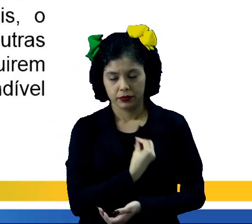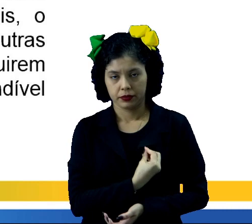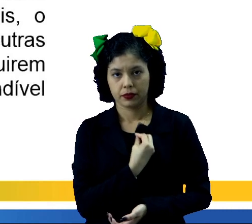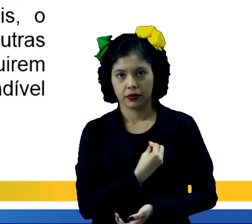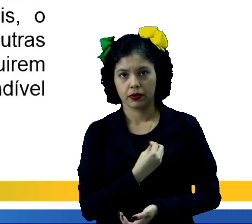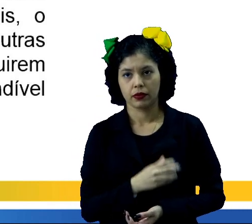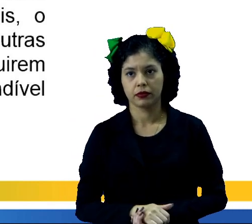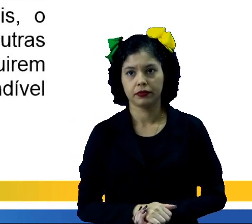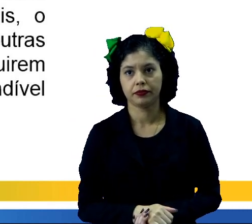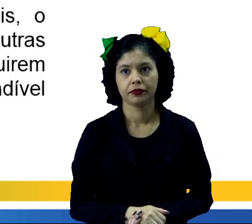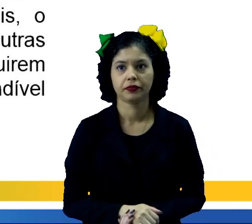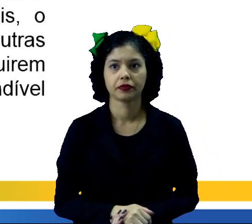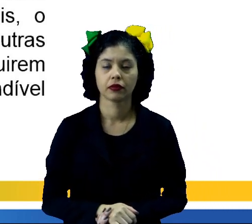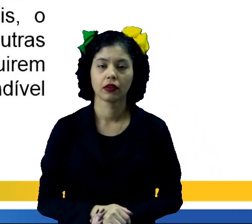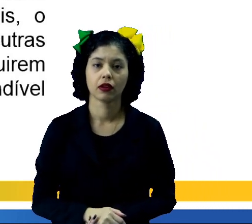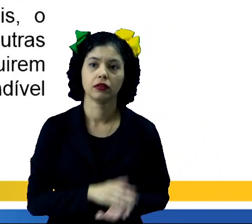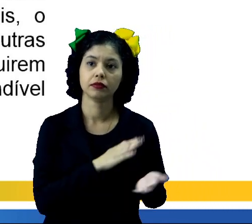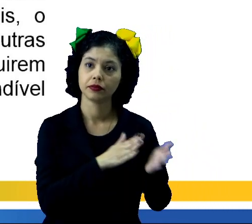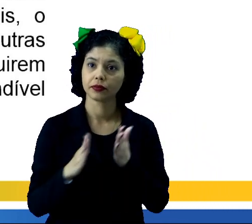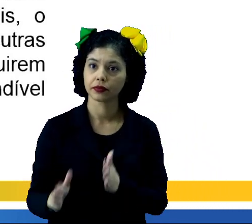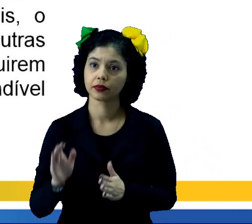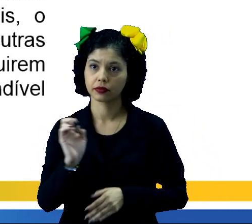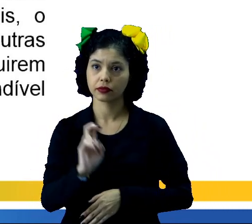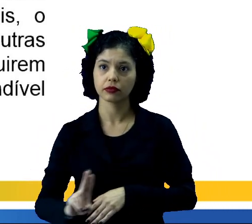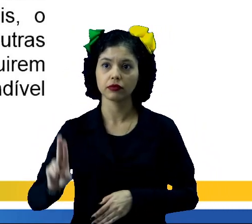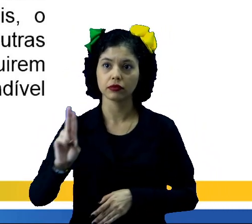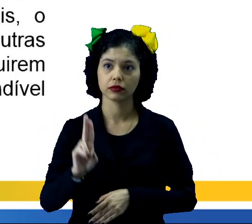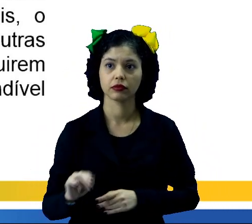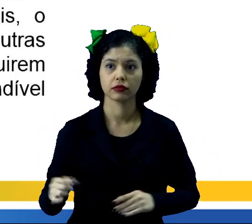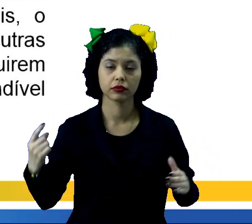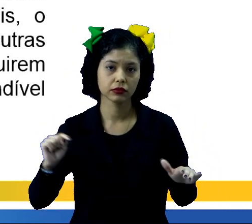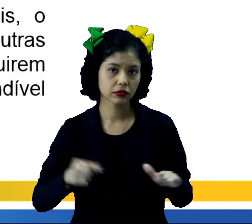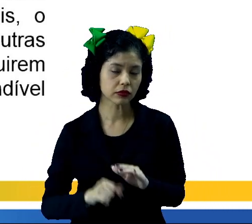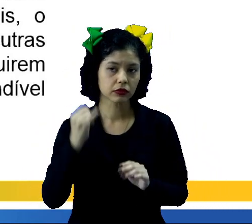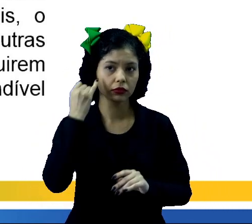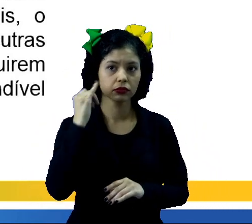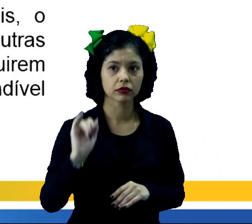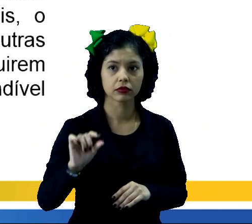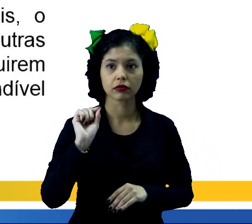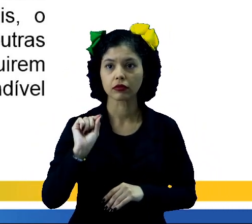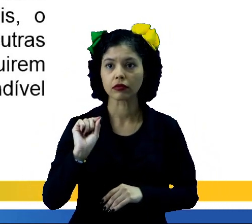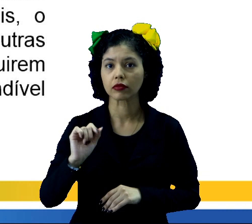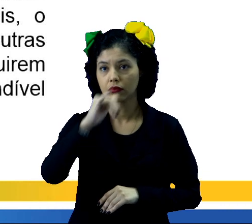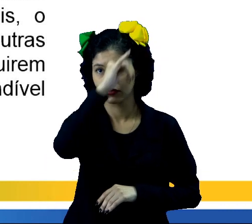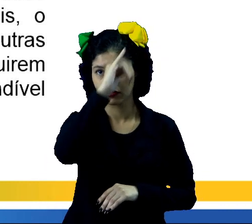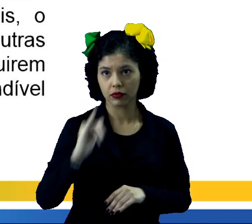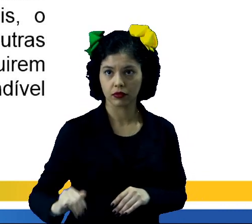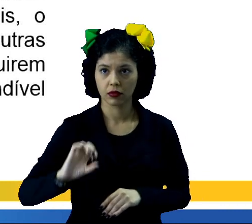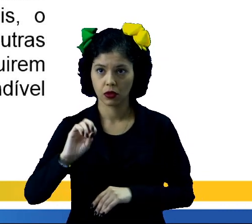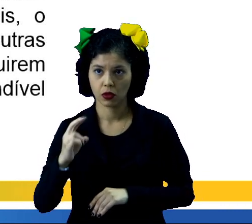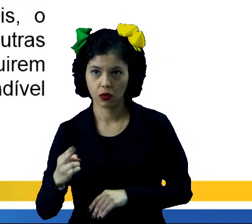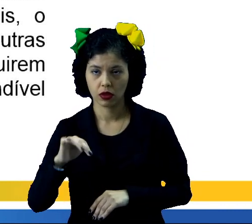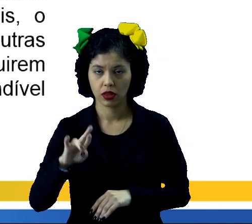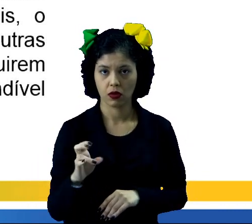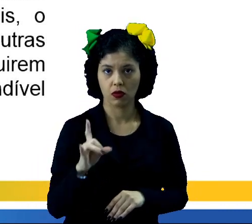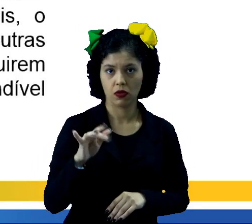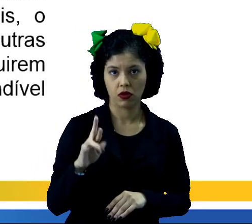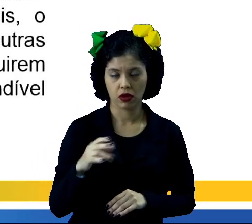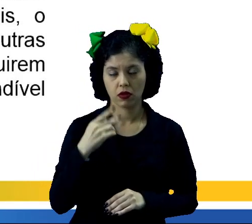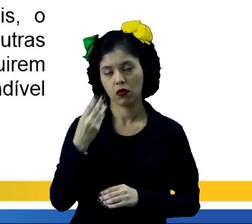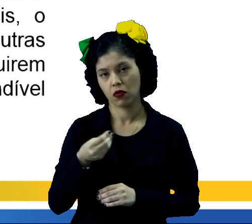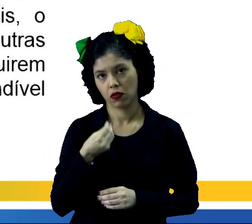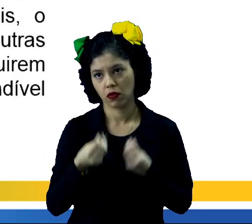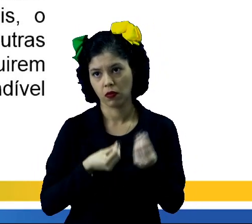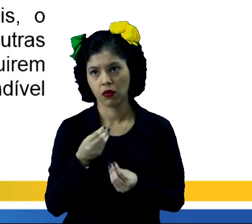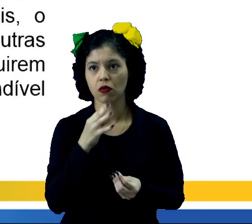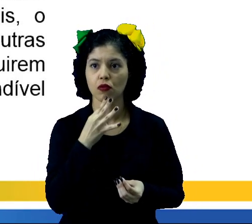né, nesse mundo moderno. A partir de então, os europeus difundiram a ideia de que o imperialismo ou neocolonialismo, né, como é